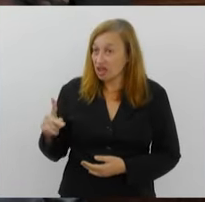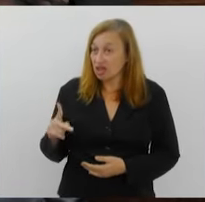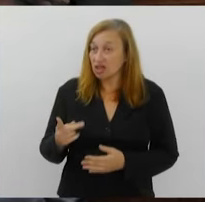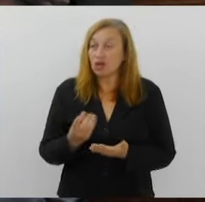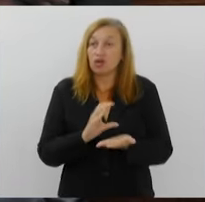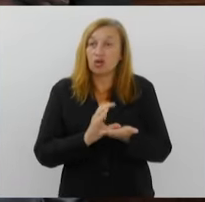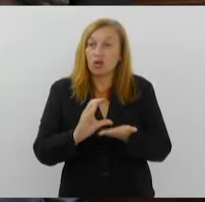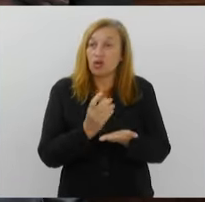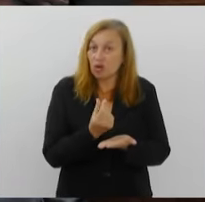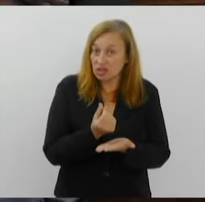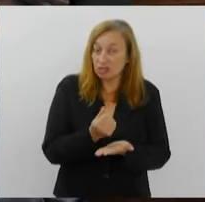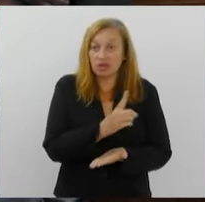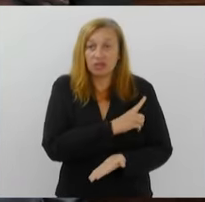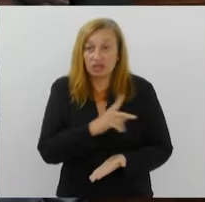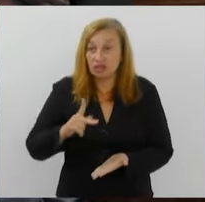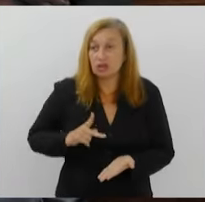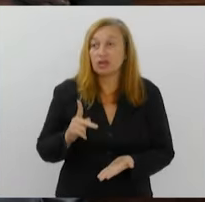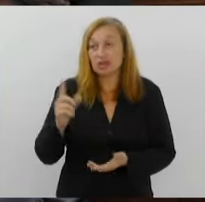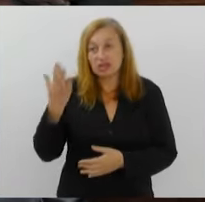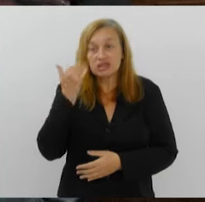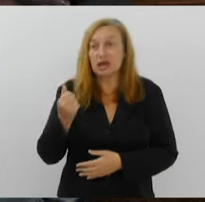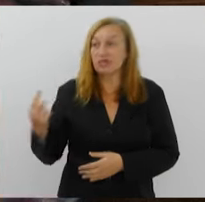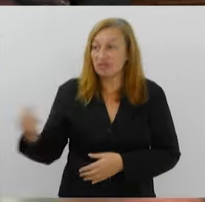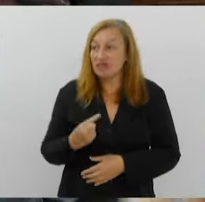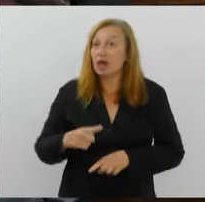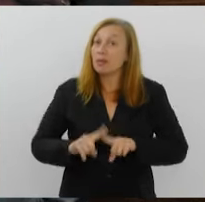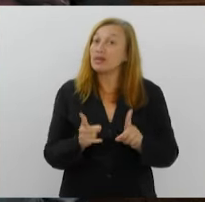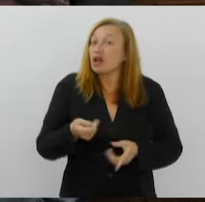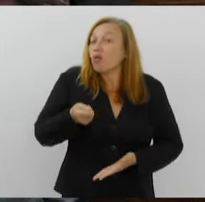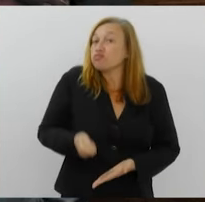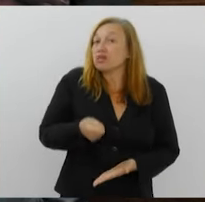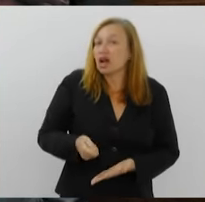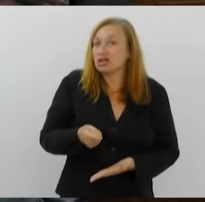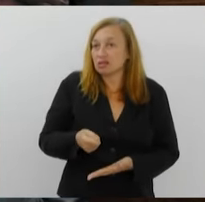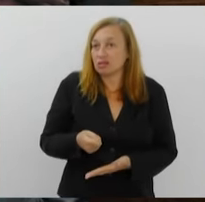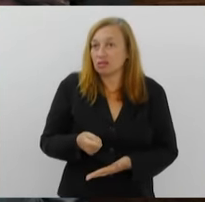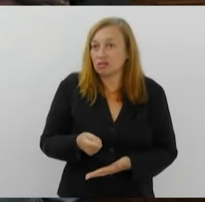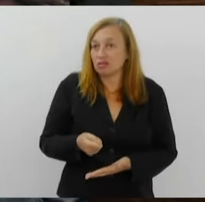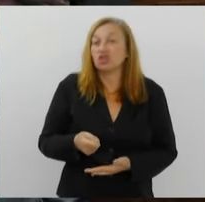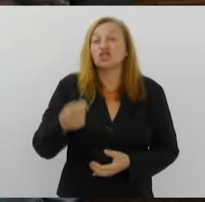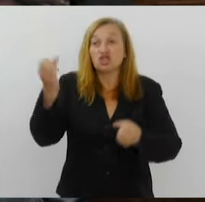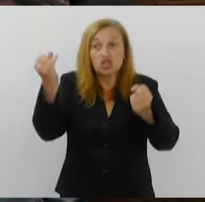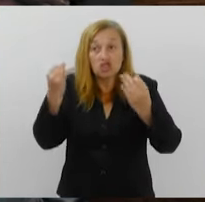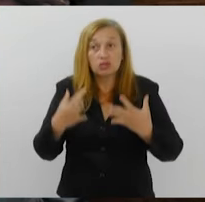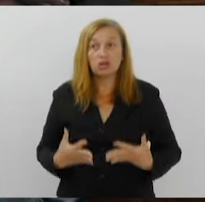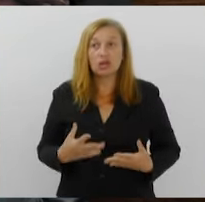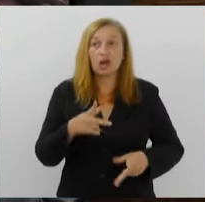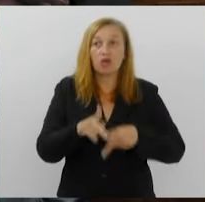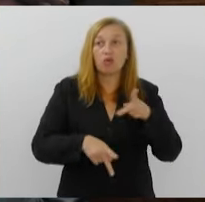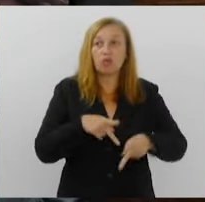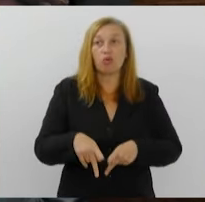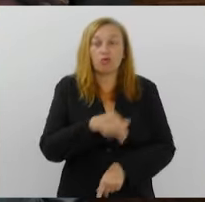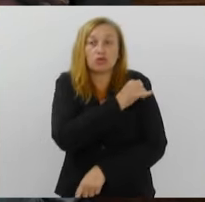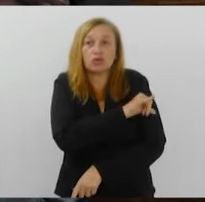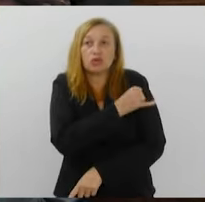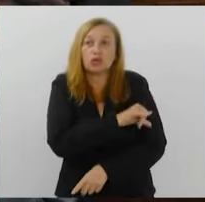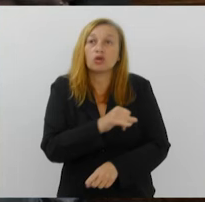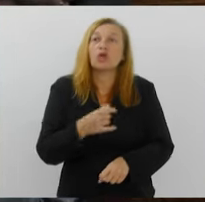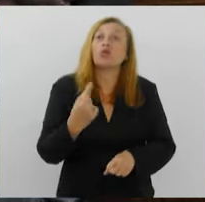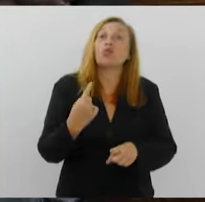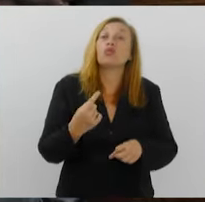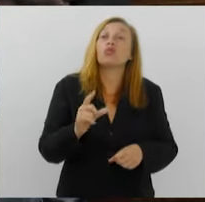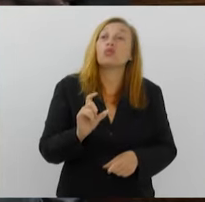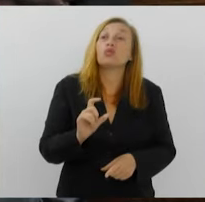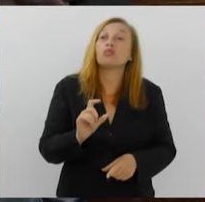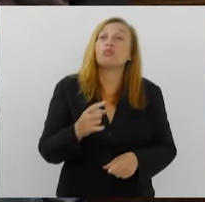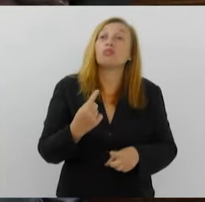orçamento da Defensoria, sabem vir. Mas ela tem obrigação e dever funcional de explicar ao povo do Rio de Janeiro o que motivou a